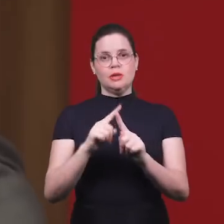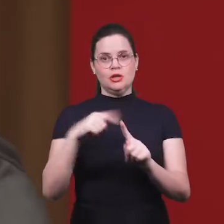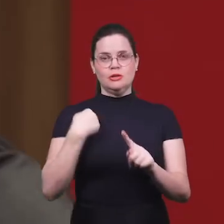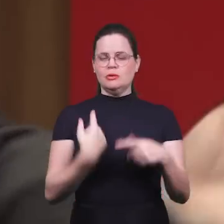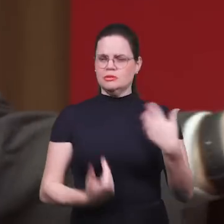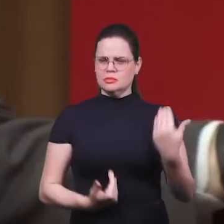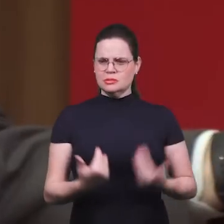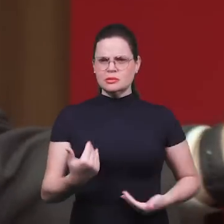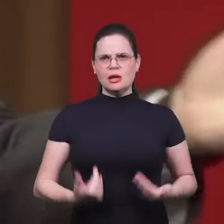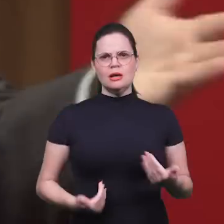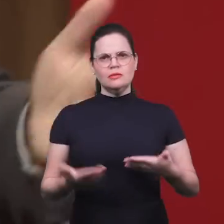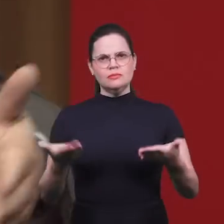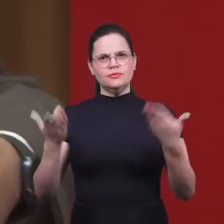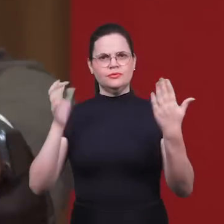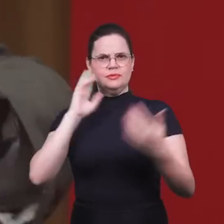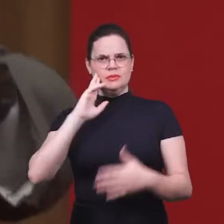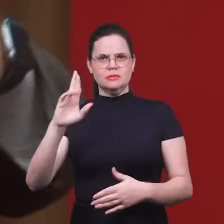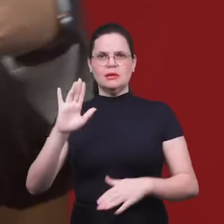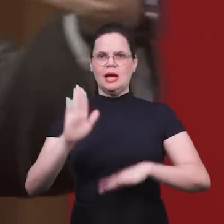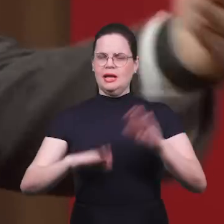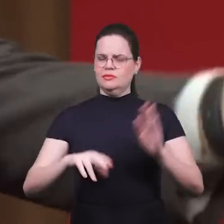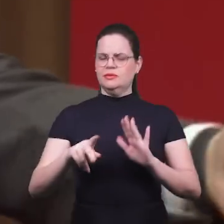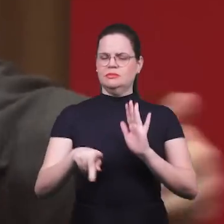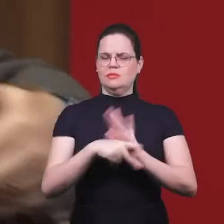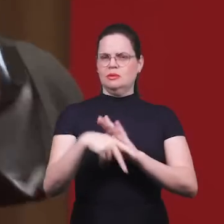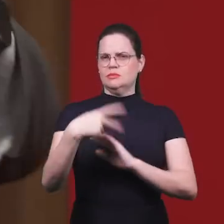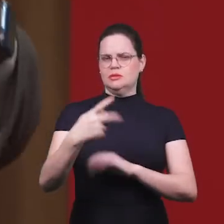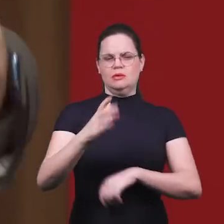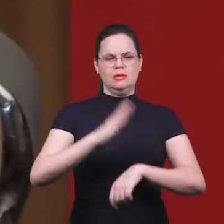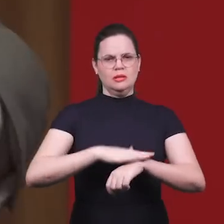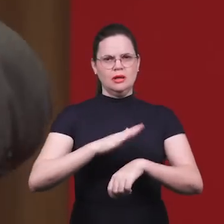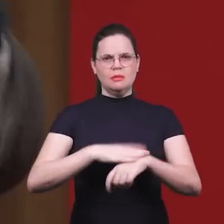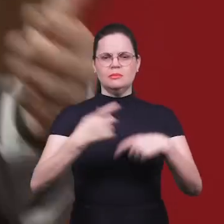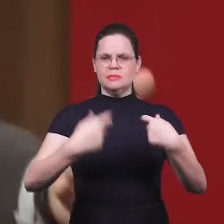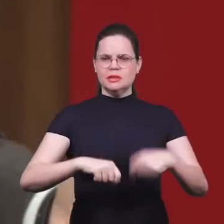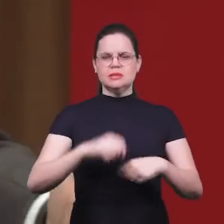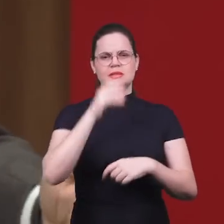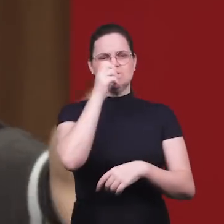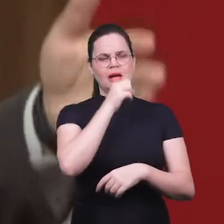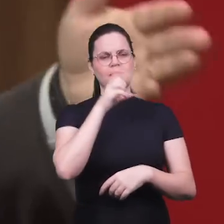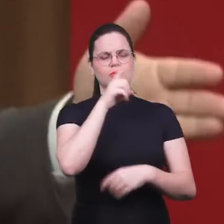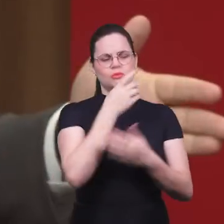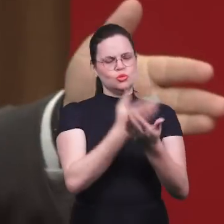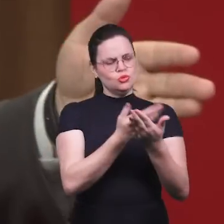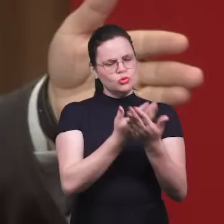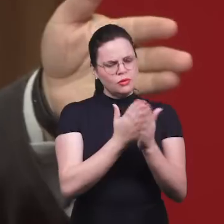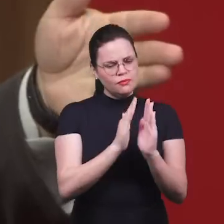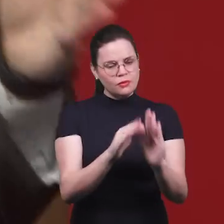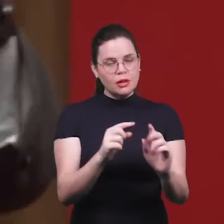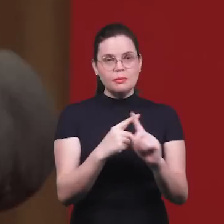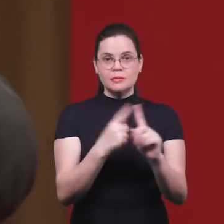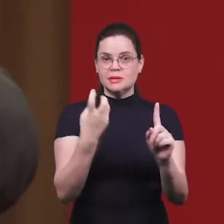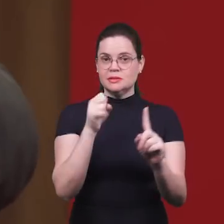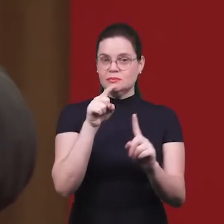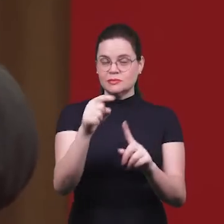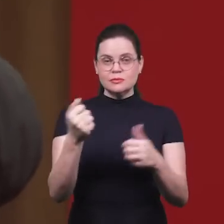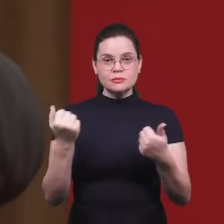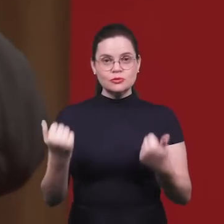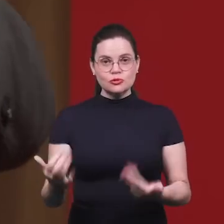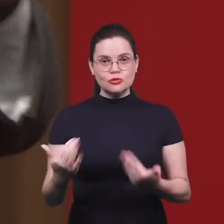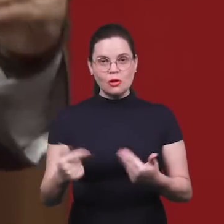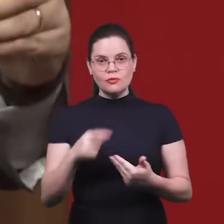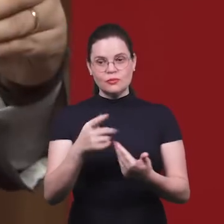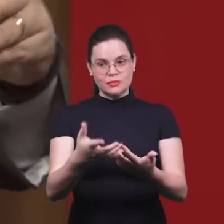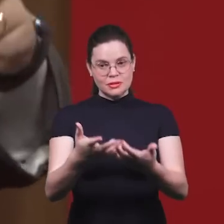colocar, obviamente tem o seu tempo, às vezes você tem que se dedicar ao estudo, um final de semana, um tempo, mas se você jovem